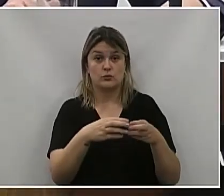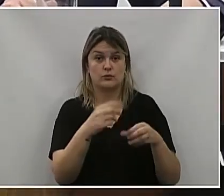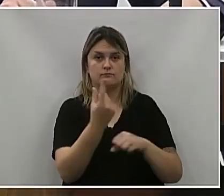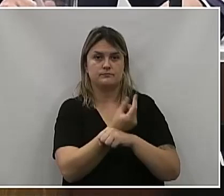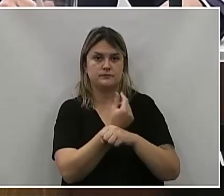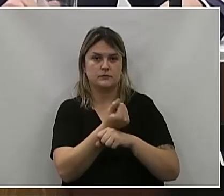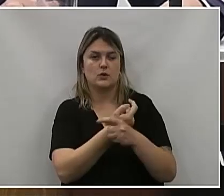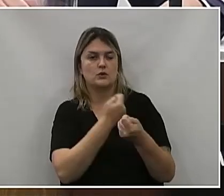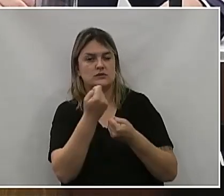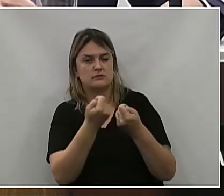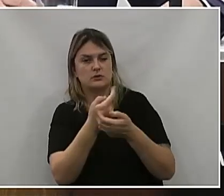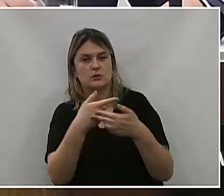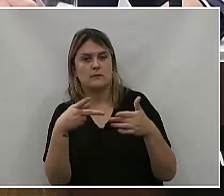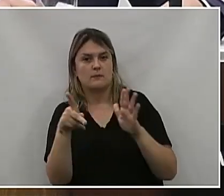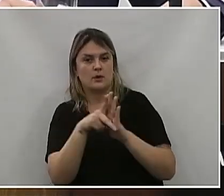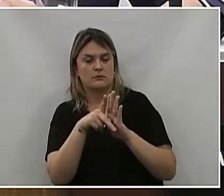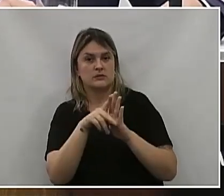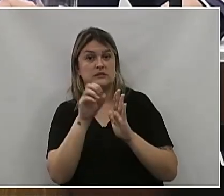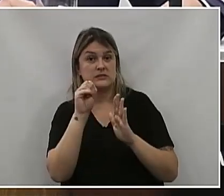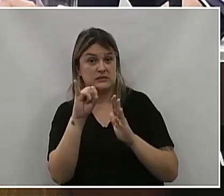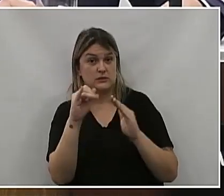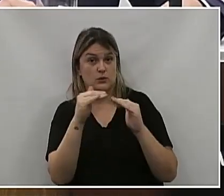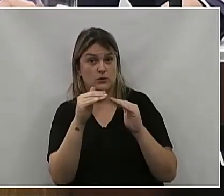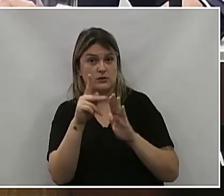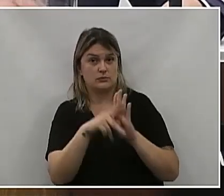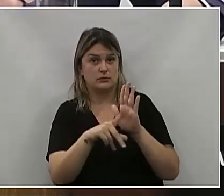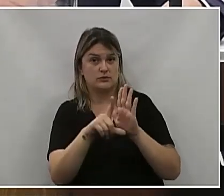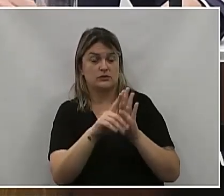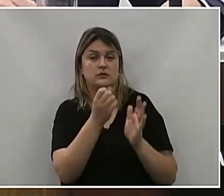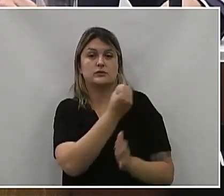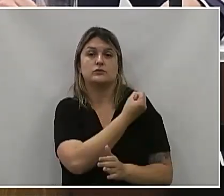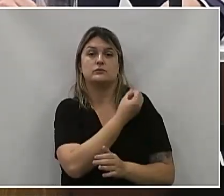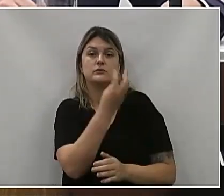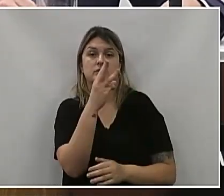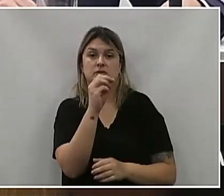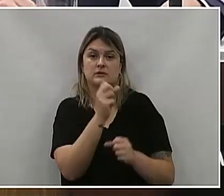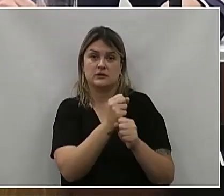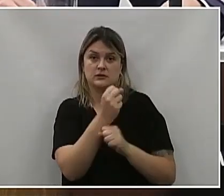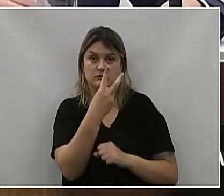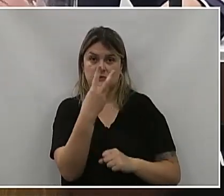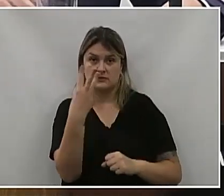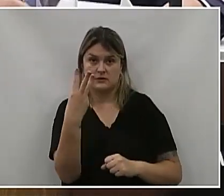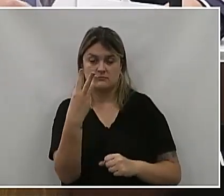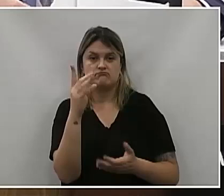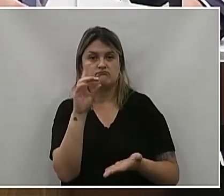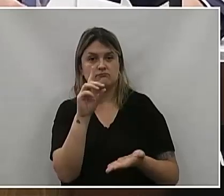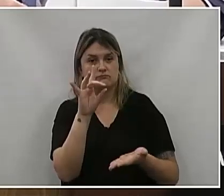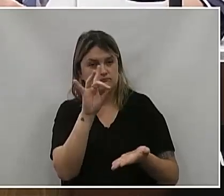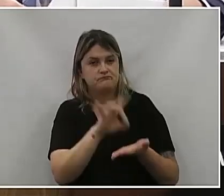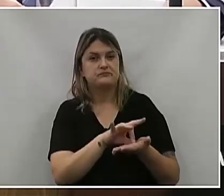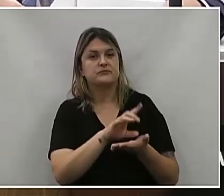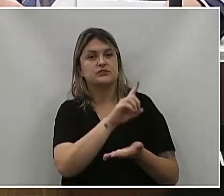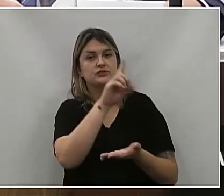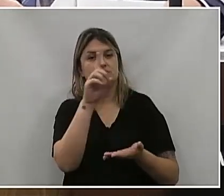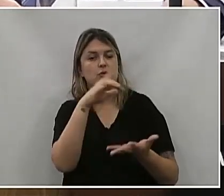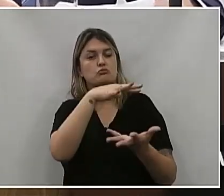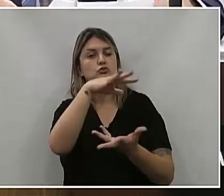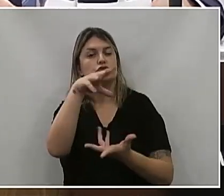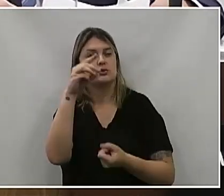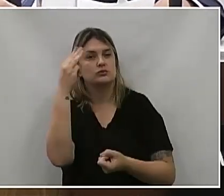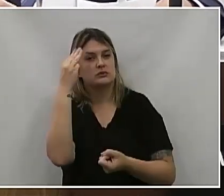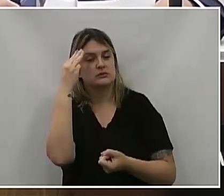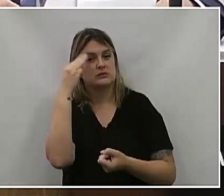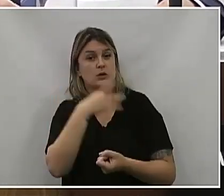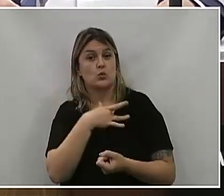de Finanças, Orçamento e Patrimônio, favorável ao projeto de lei ordinária número 30 de 2023, que institui o Dia Mundial da Saúde